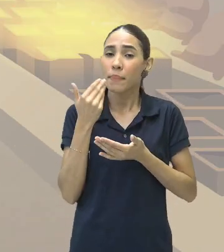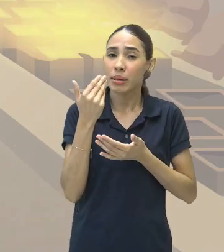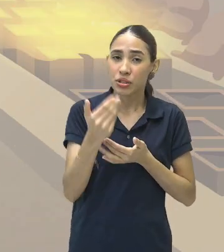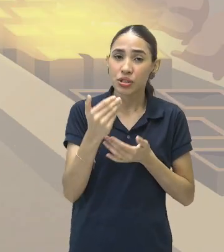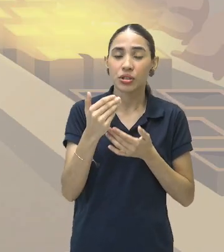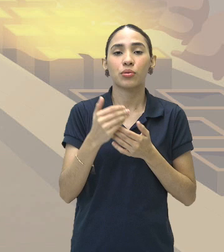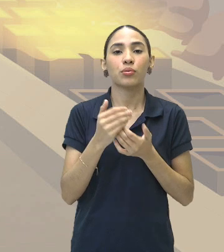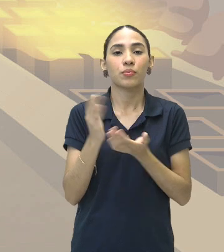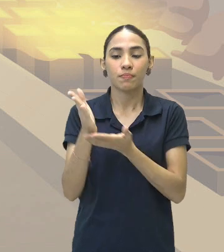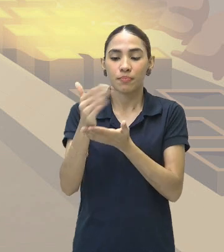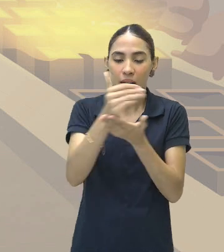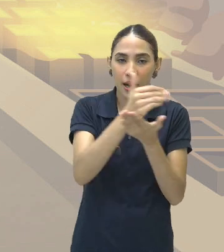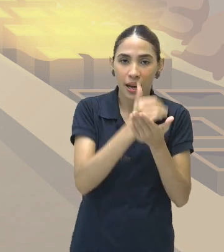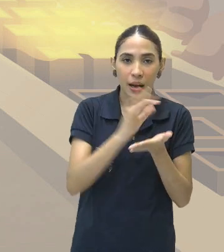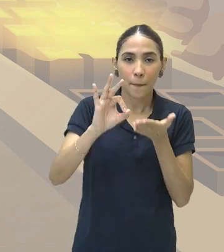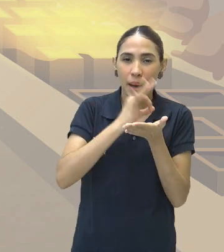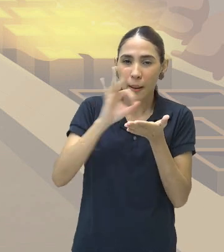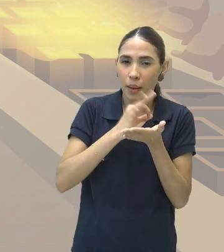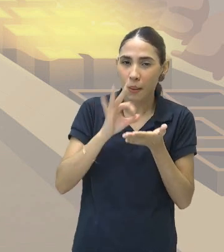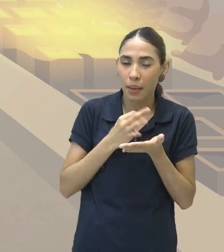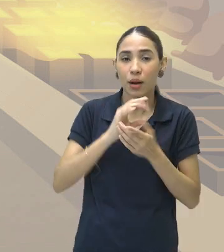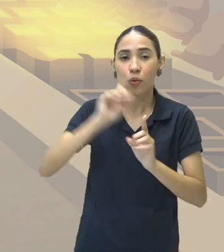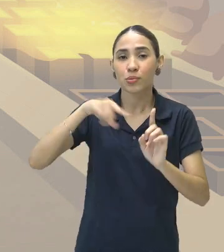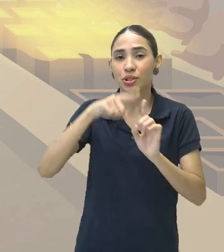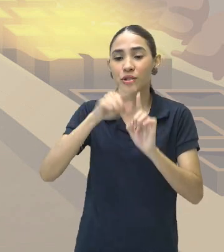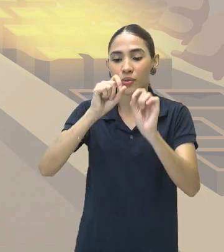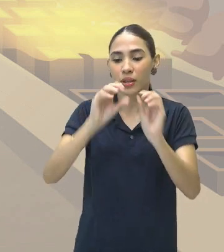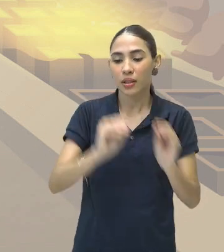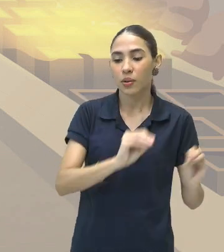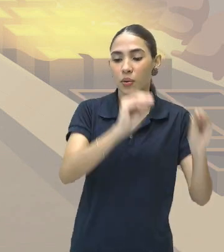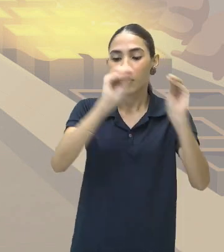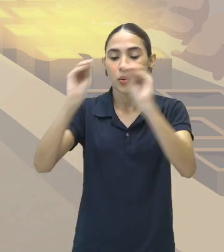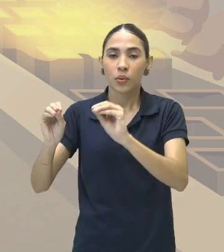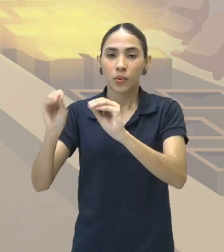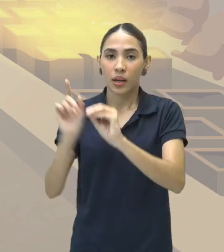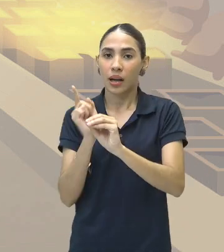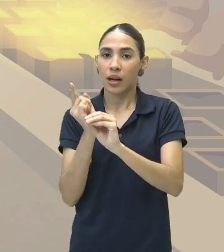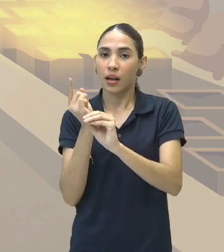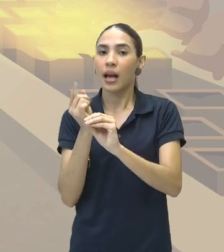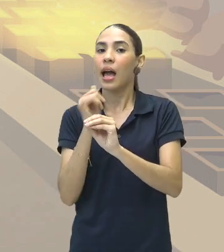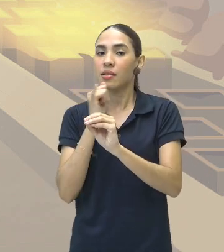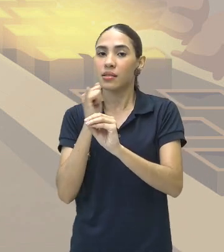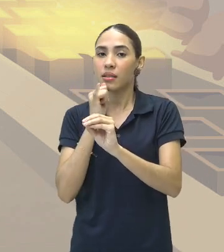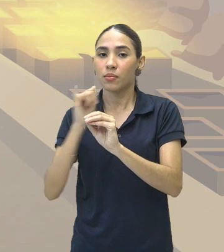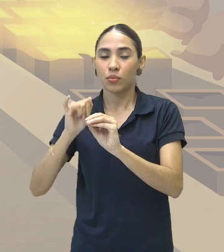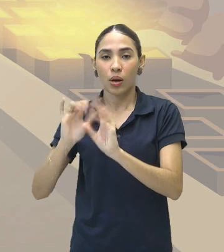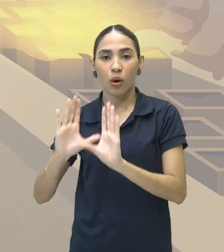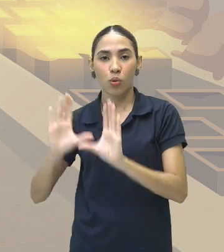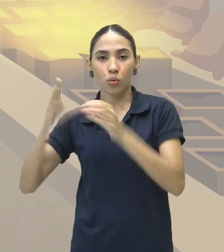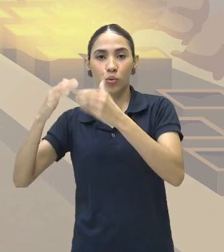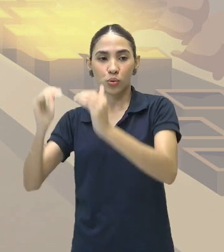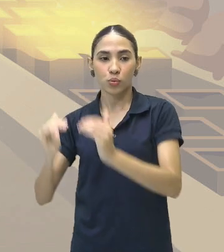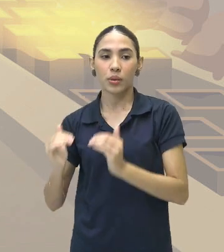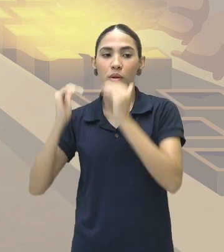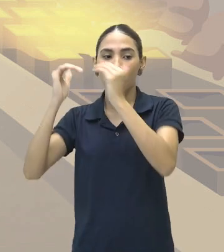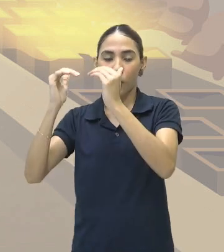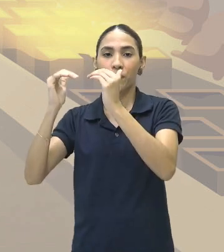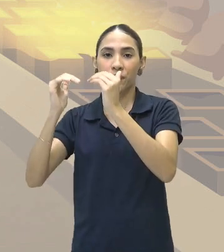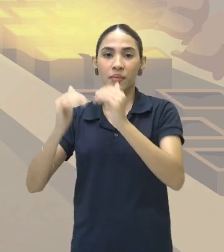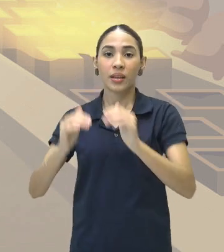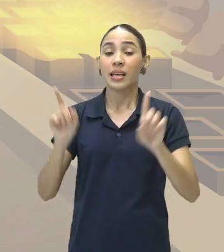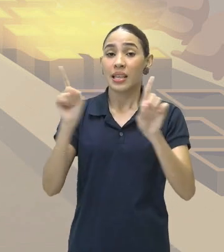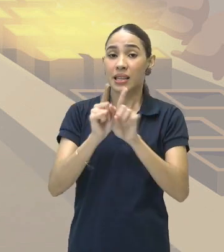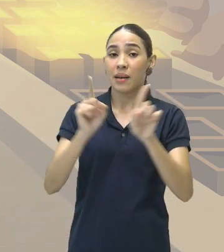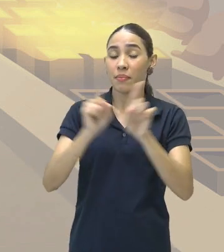reivindicações, coletavam assinaturas com o intuito de levar as suas reivindicações ao parlamento. Além